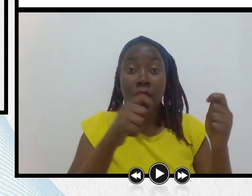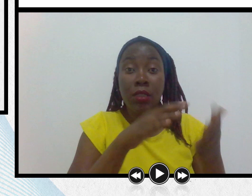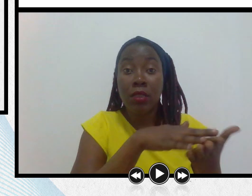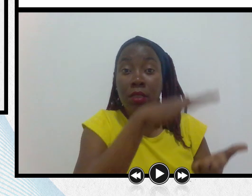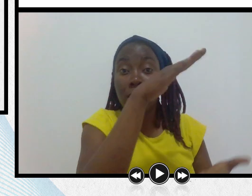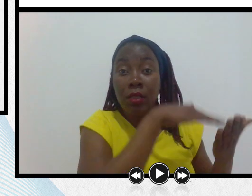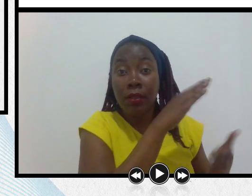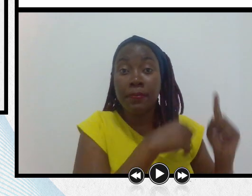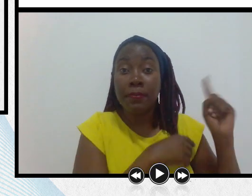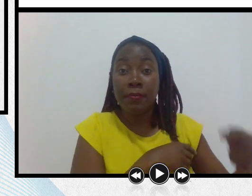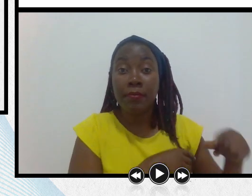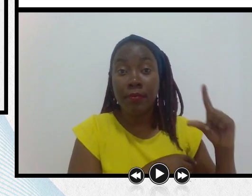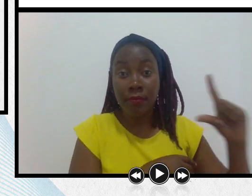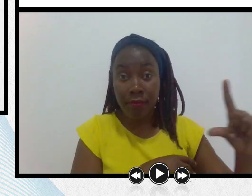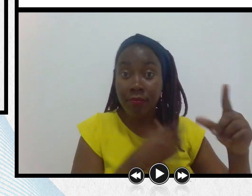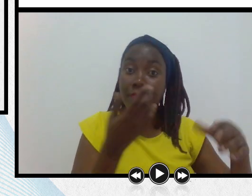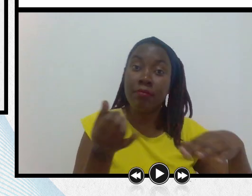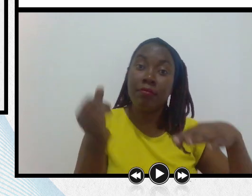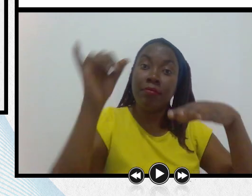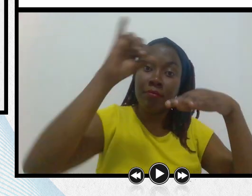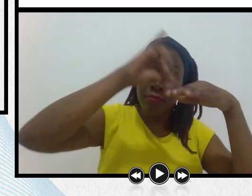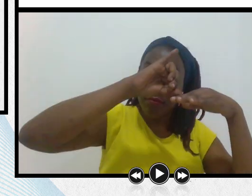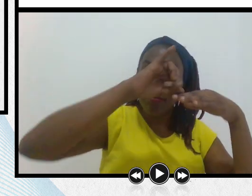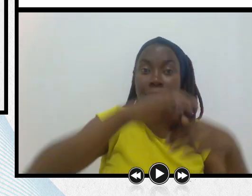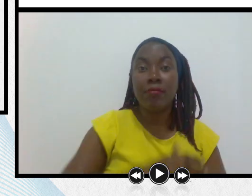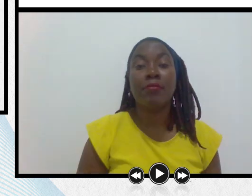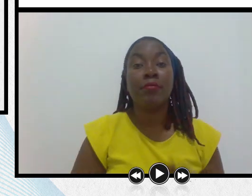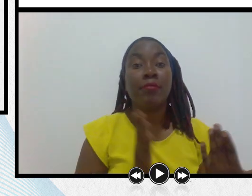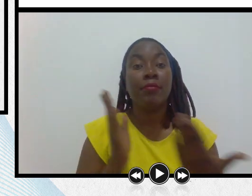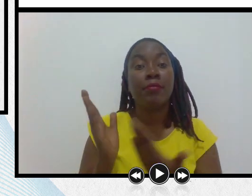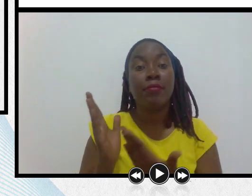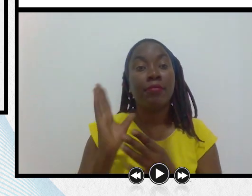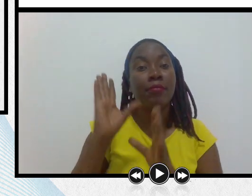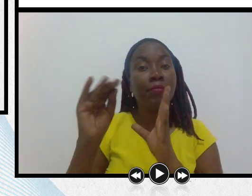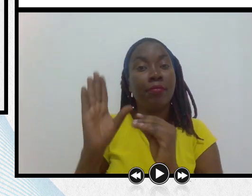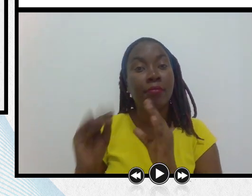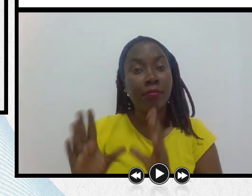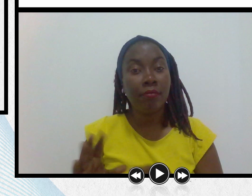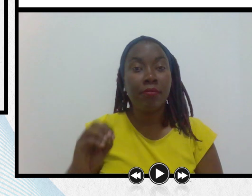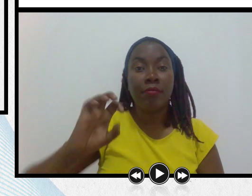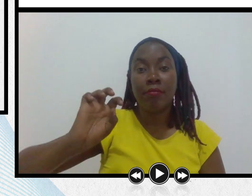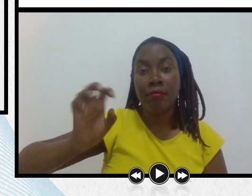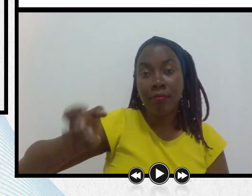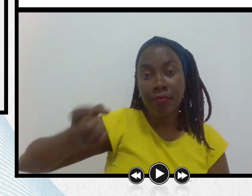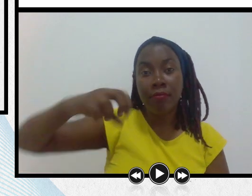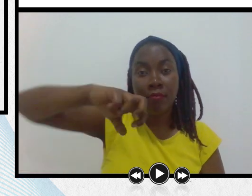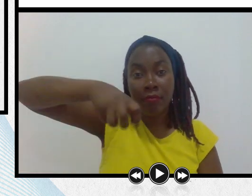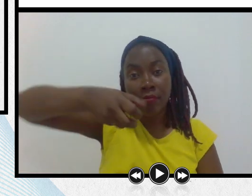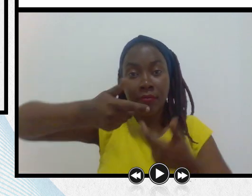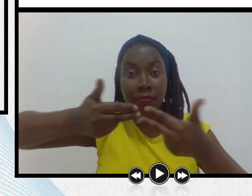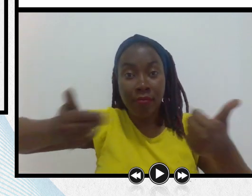gente coloca esse cloro por meio desse funil, né, e por manejo aqui de registros, torneira, a gente consegue fazer com